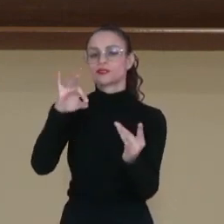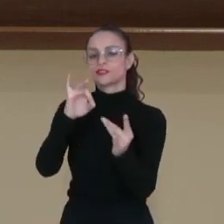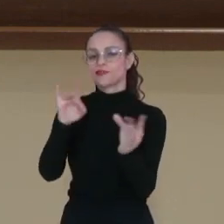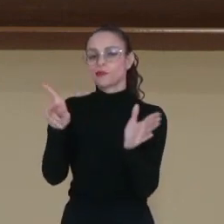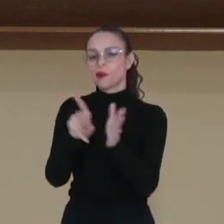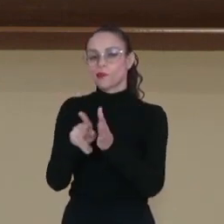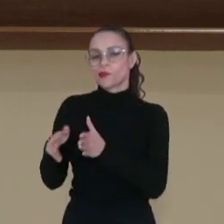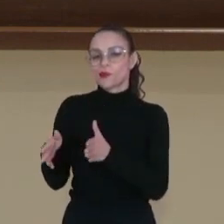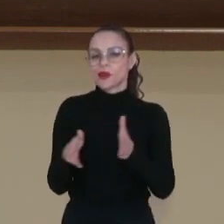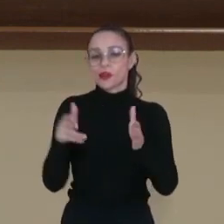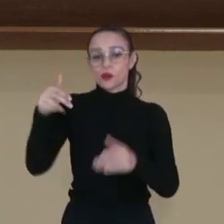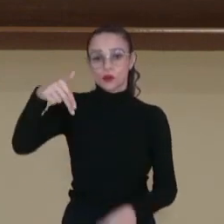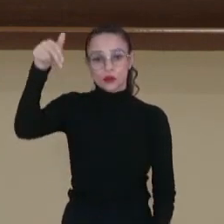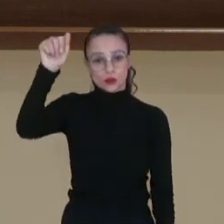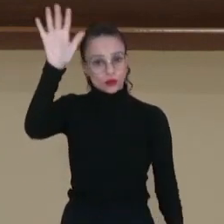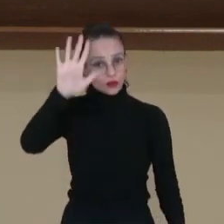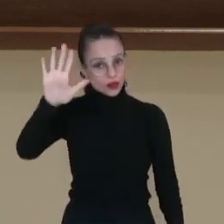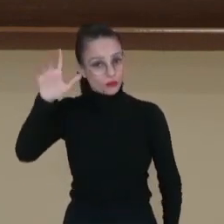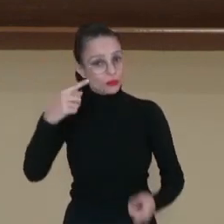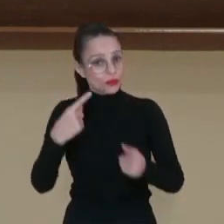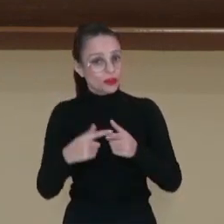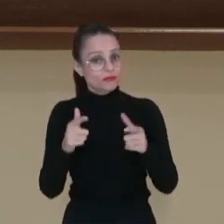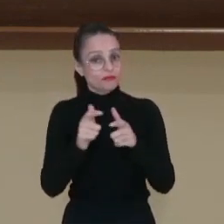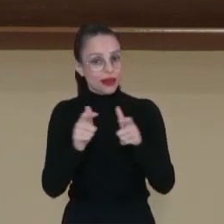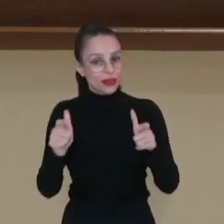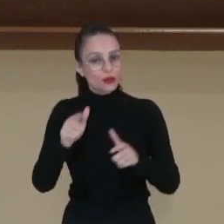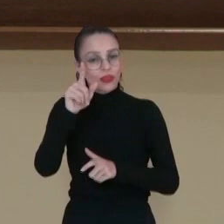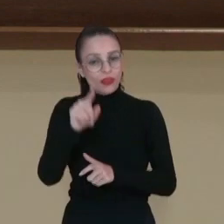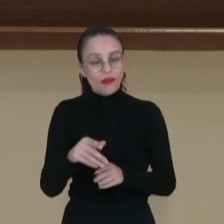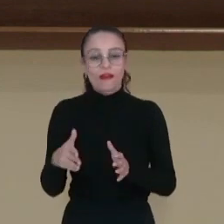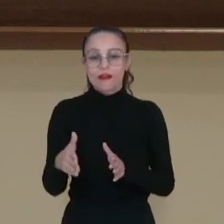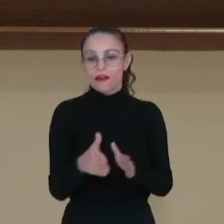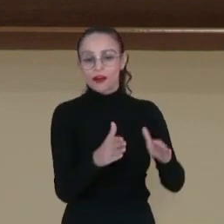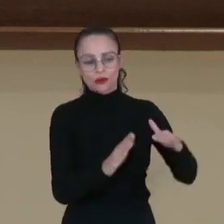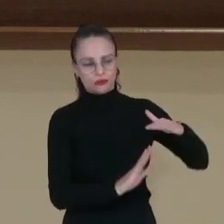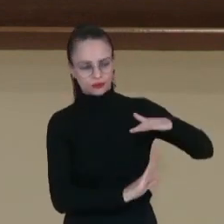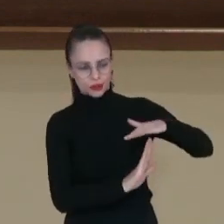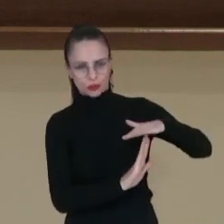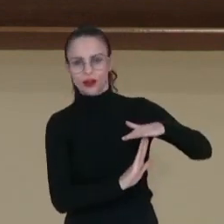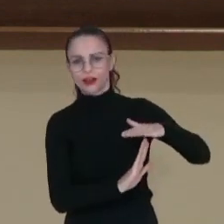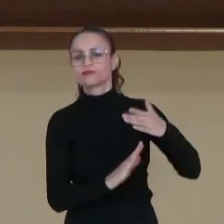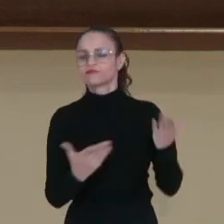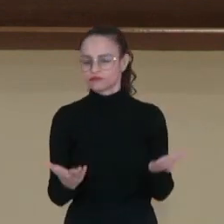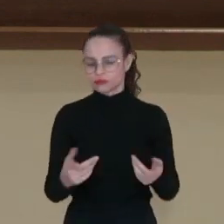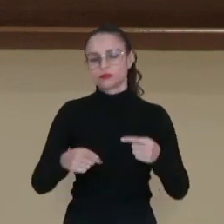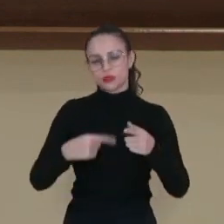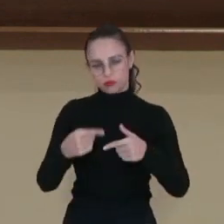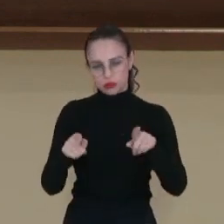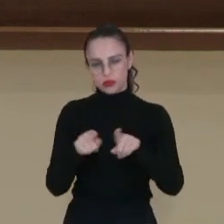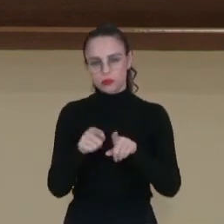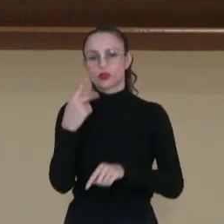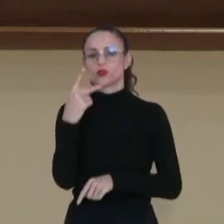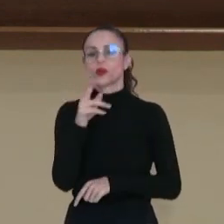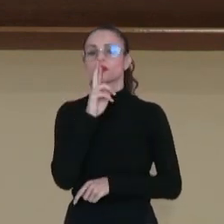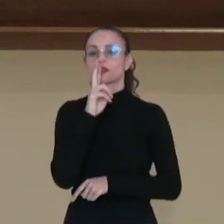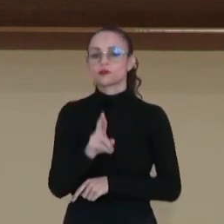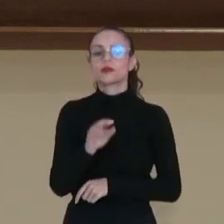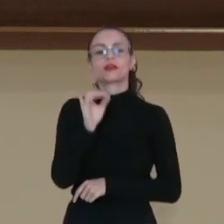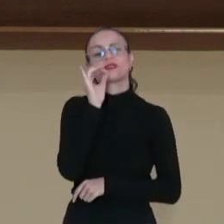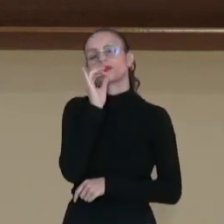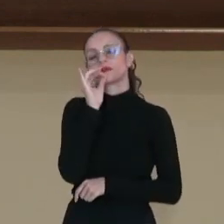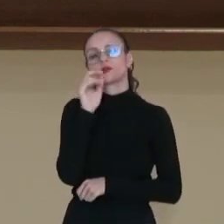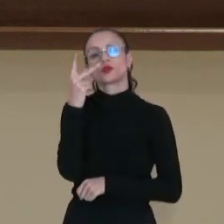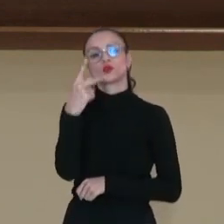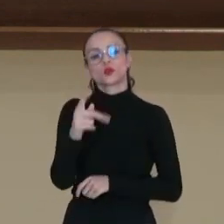Nordeste, que a grande maioria são rios temporários. E depois você poderia, na tua resposta, também citar exemplos da tua